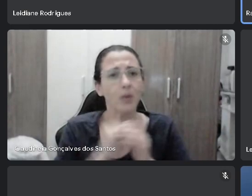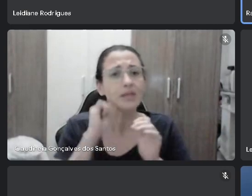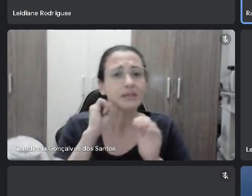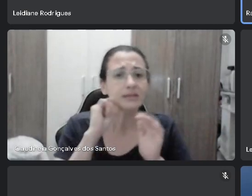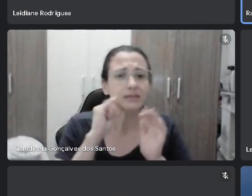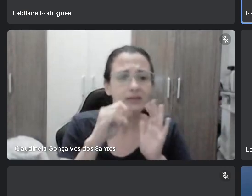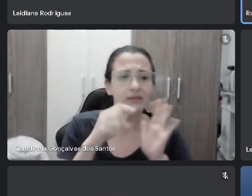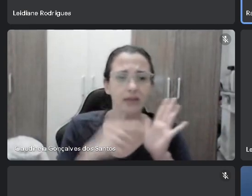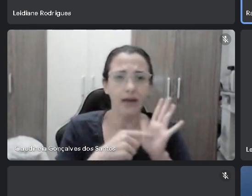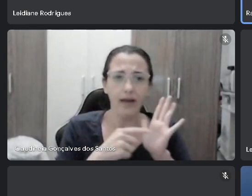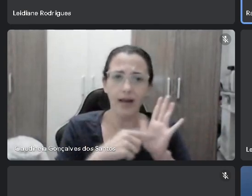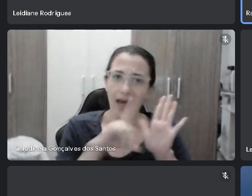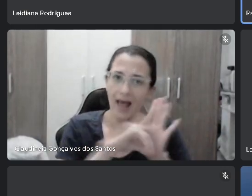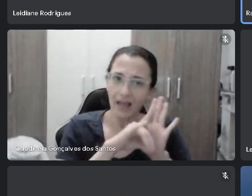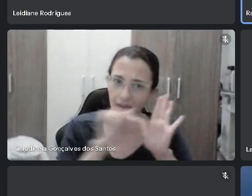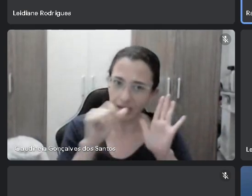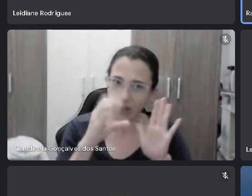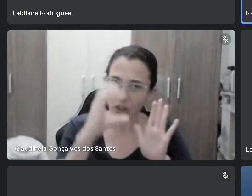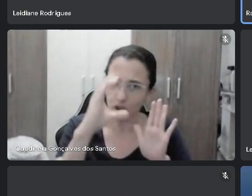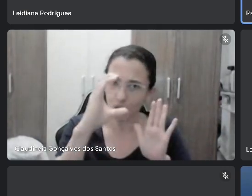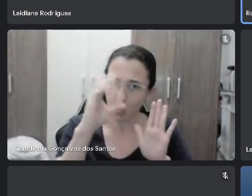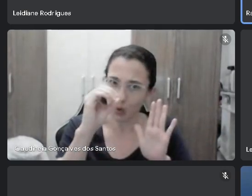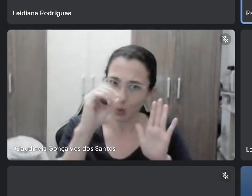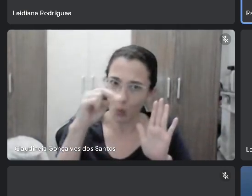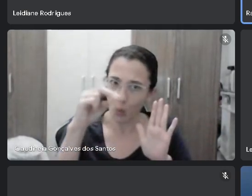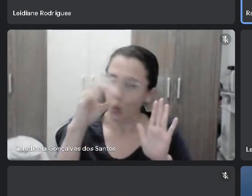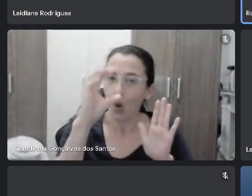A lei da Libras